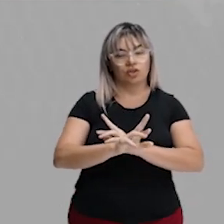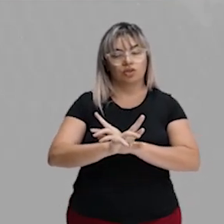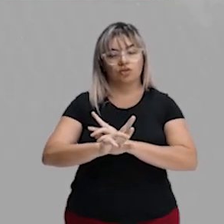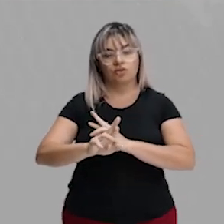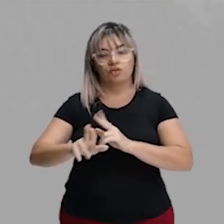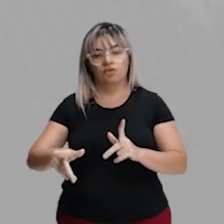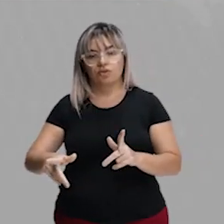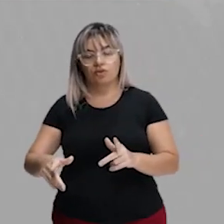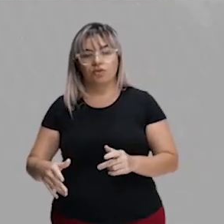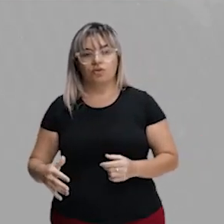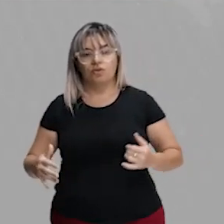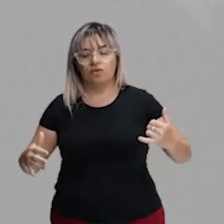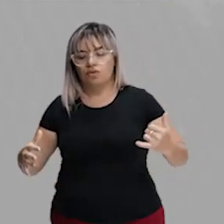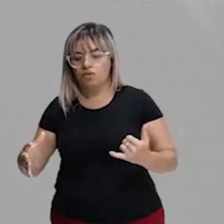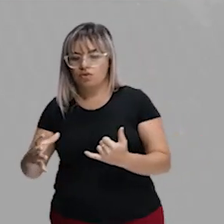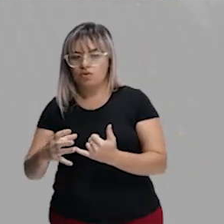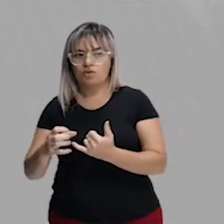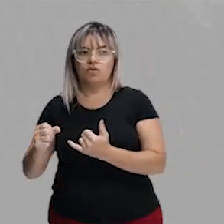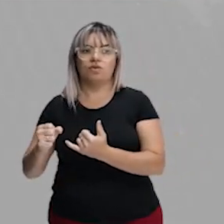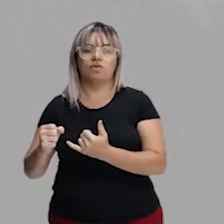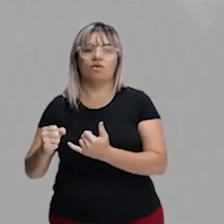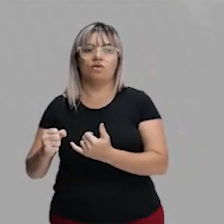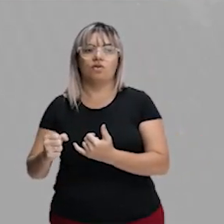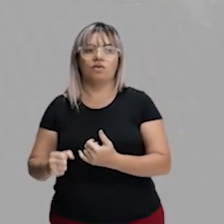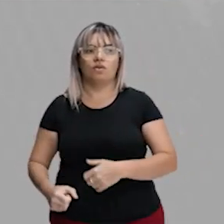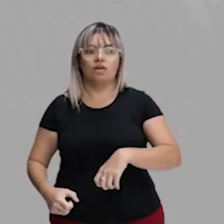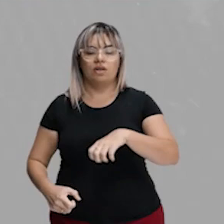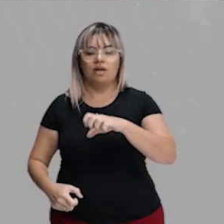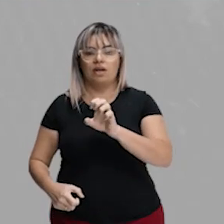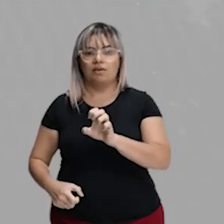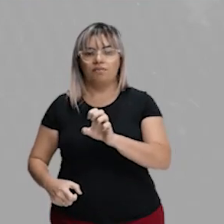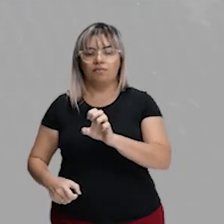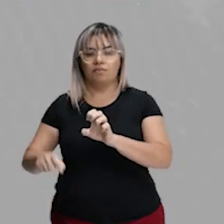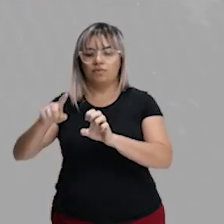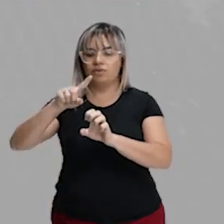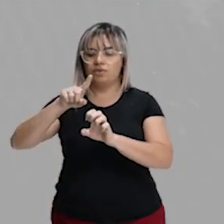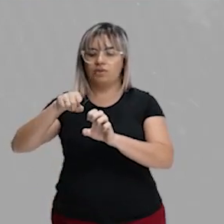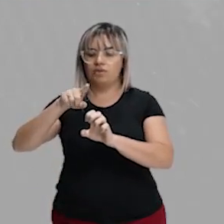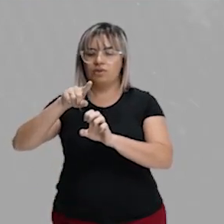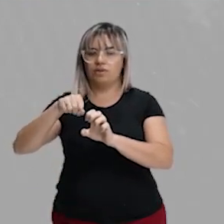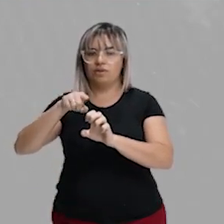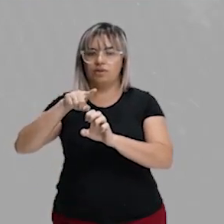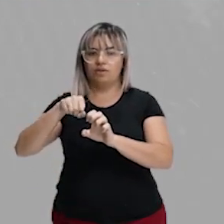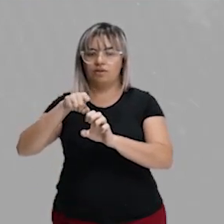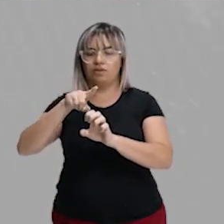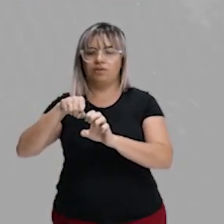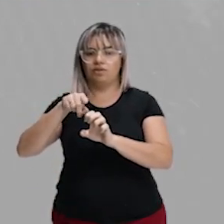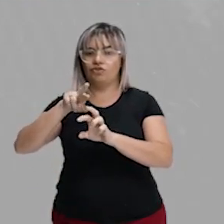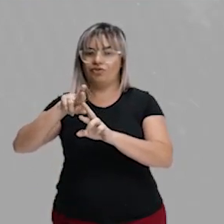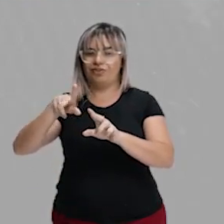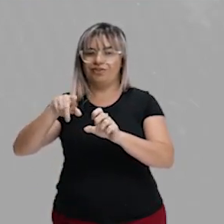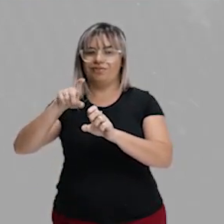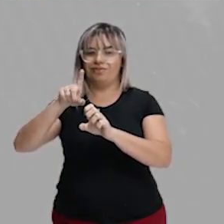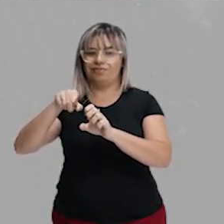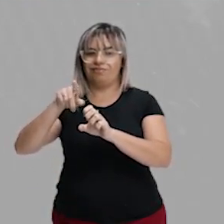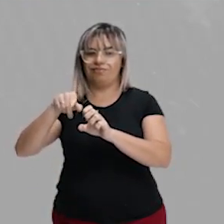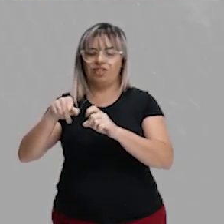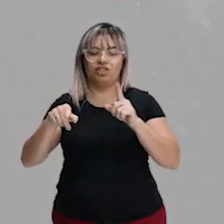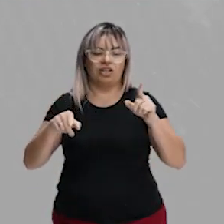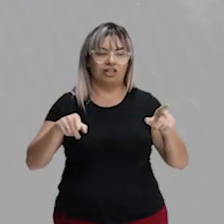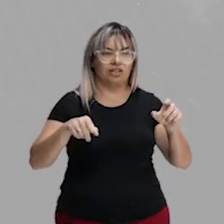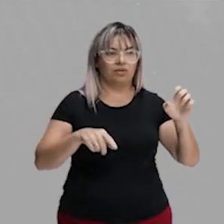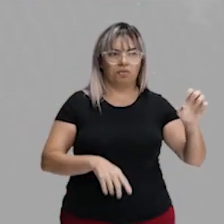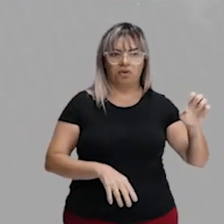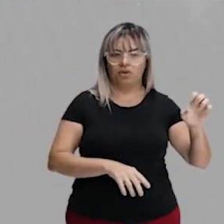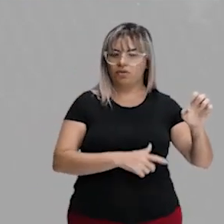vamos chamar esse epsilon de epsilon linha. Toda vez que a gente colocar o linha em cima, nós estamos tratando de receptor. Então,